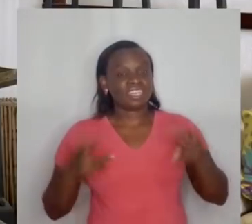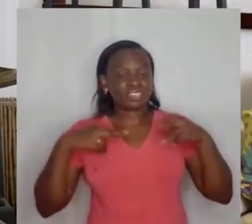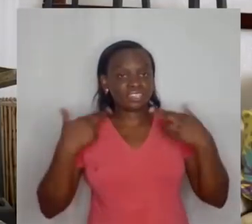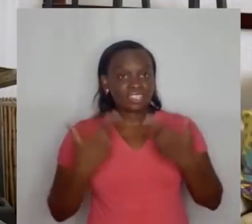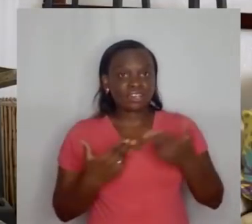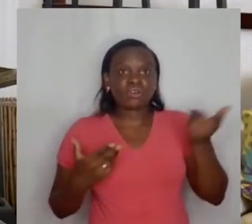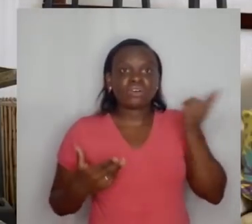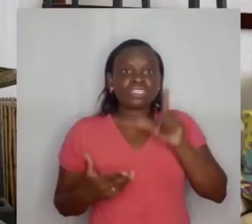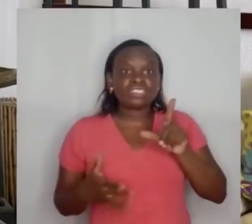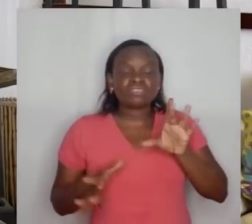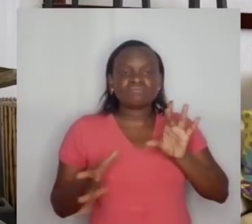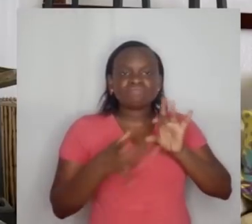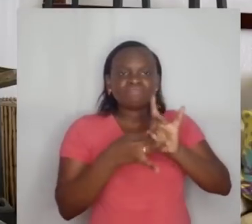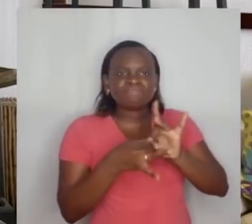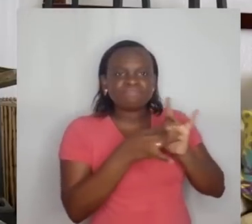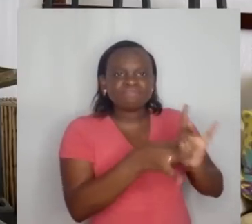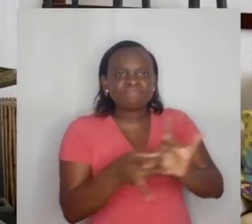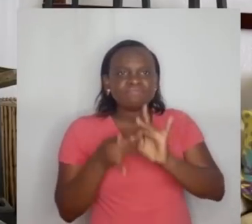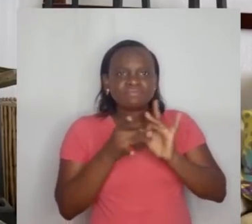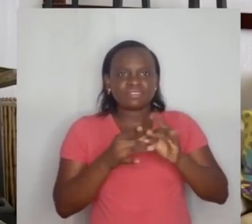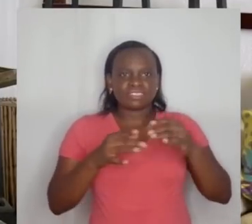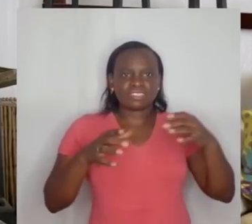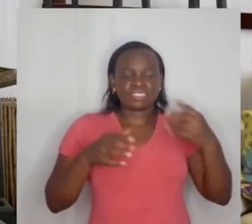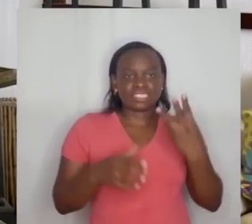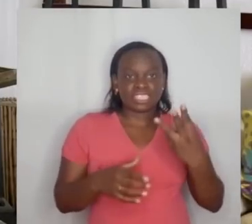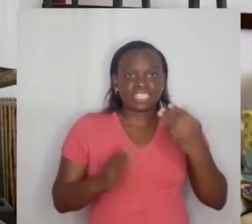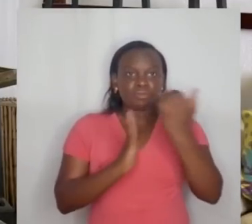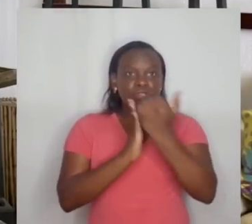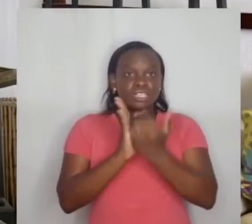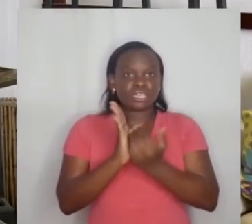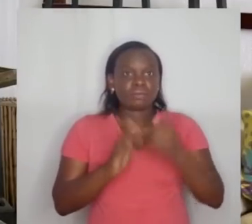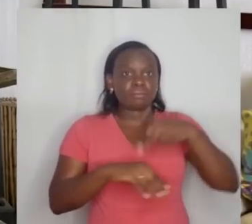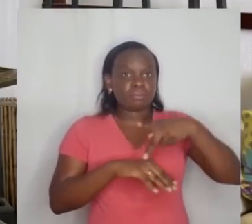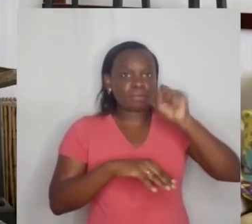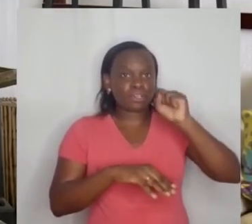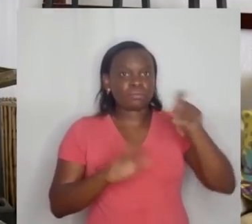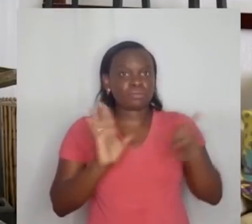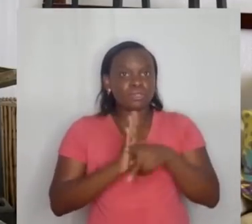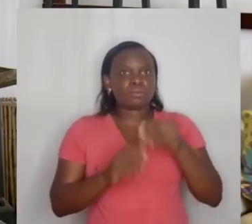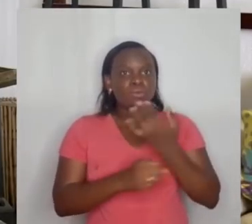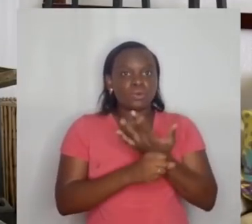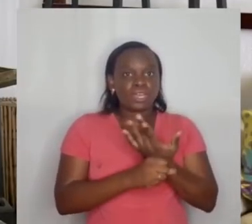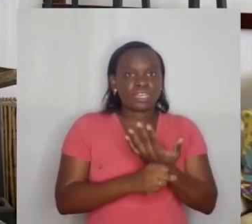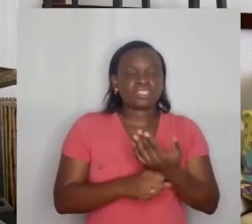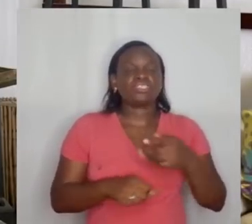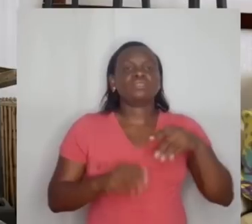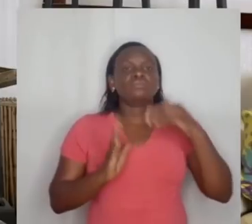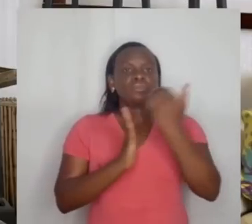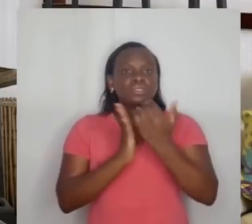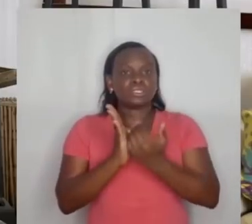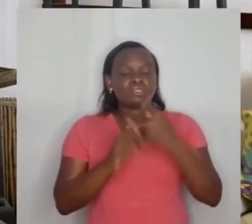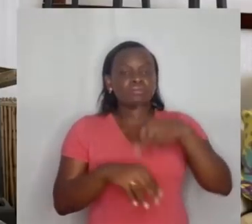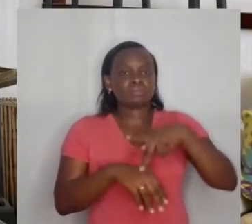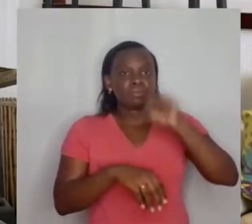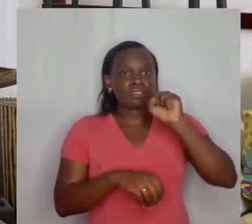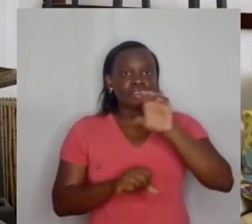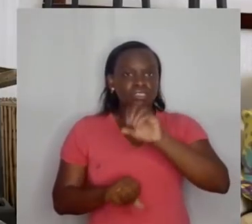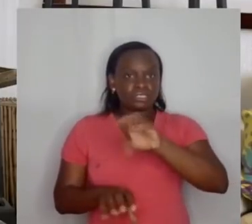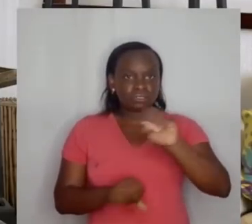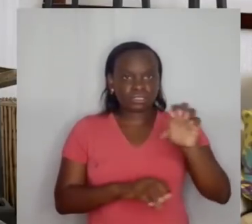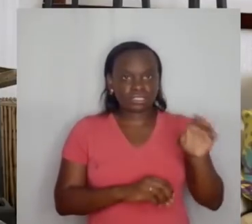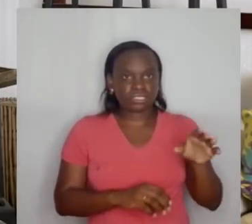propiciou um estreitamento de laços entre os três programas de pós-graduação da UERJ com os programas de pós-graduação em